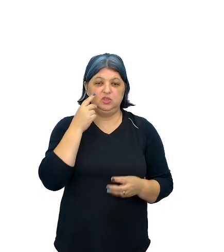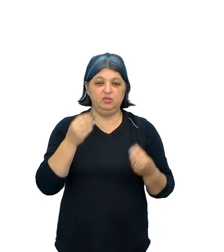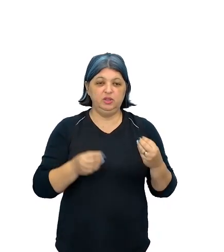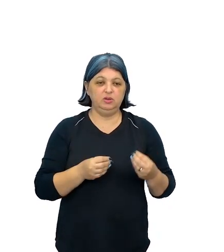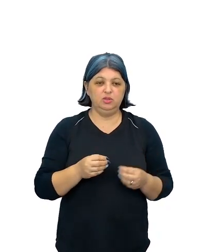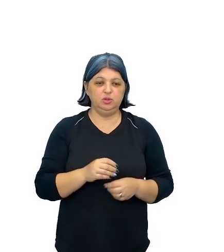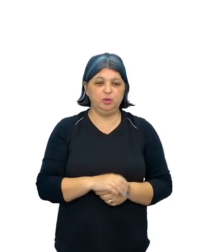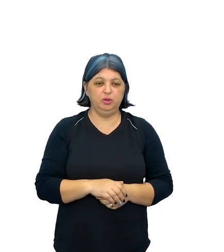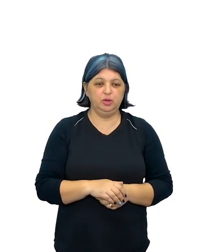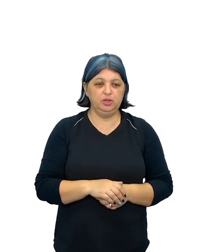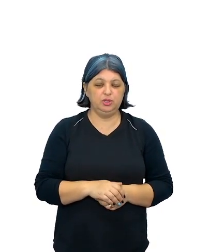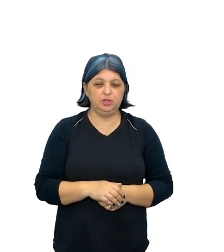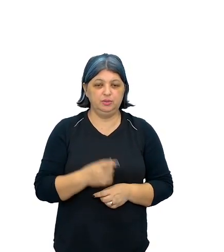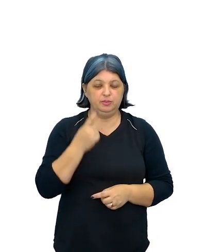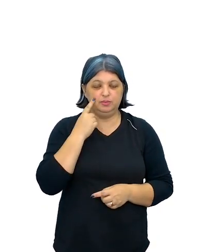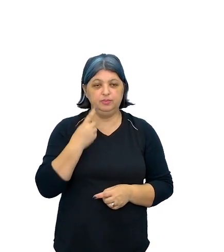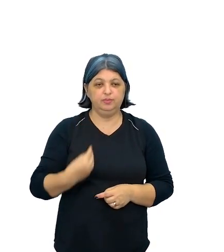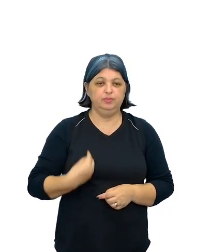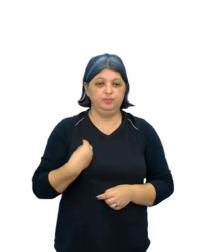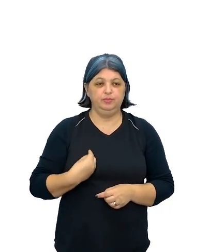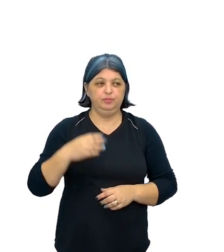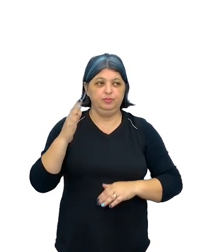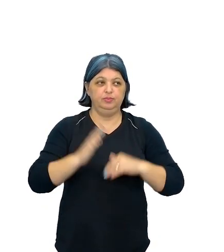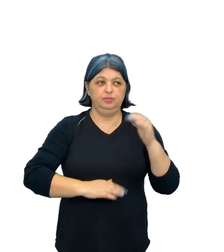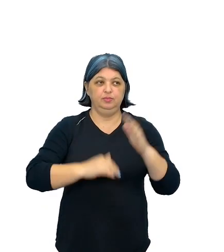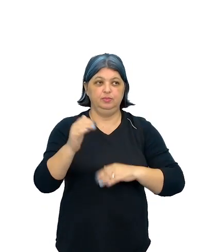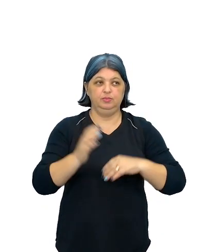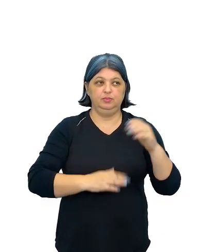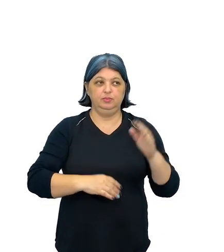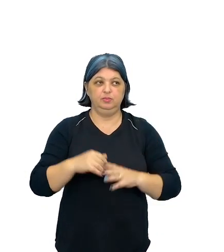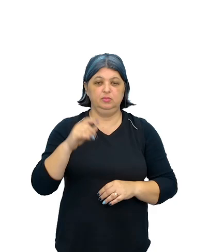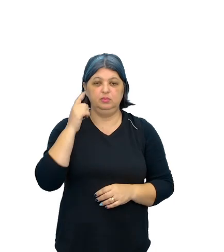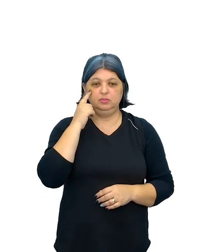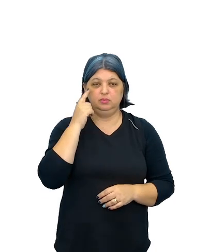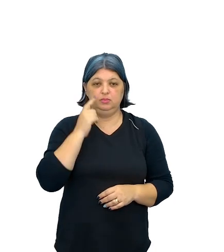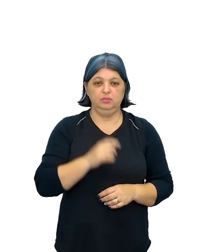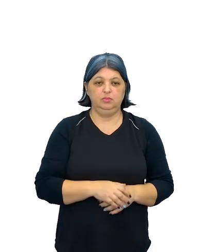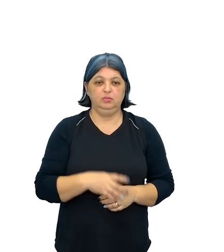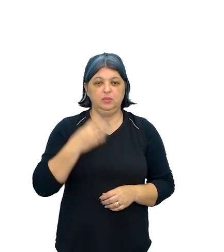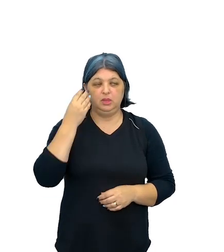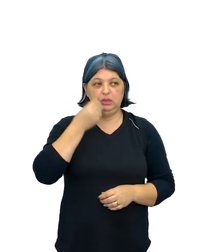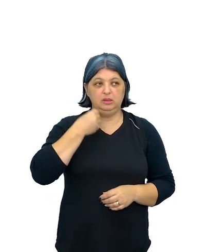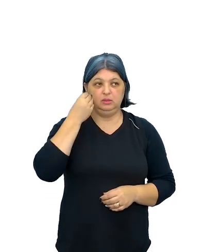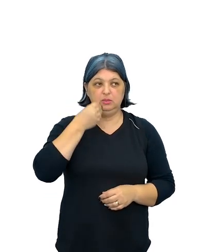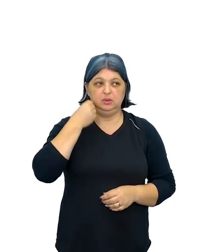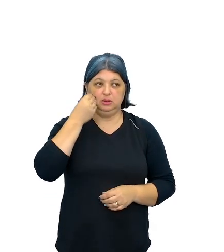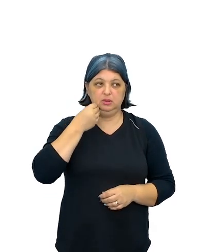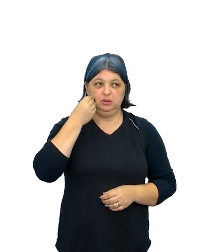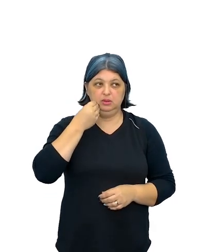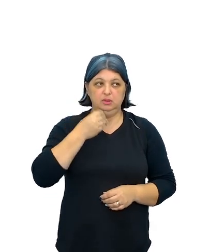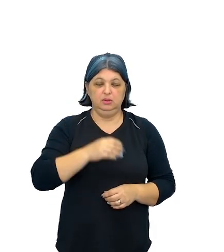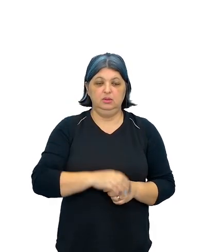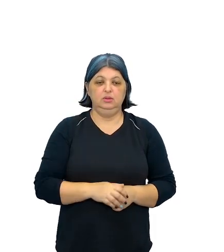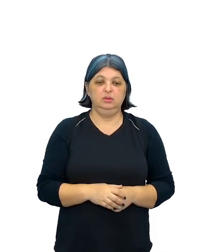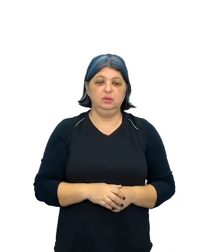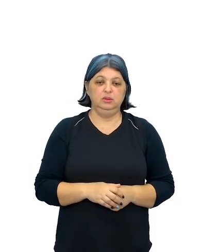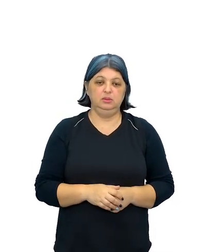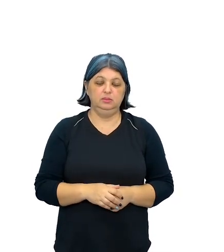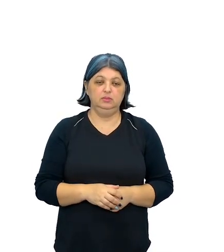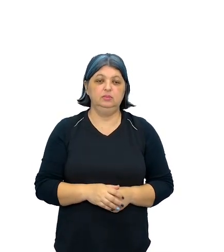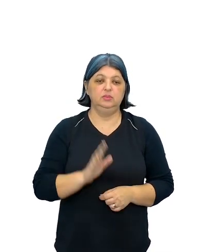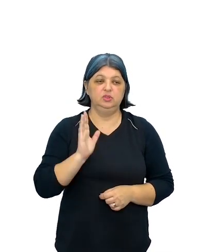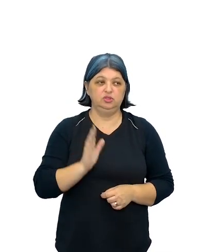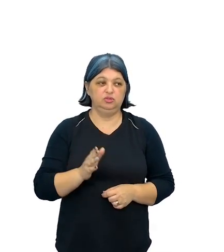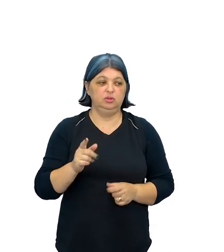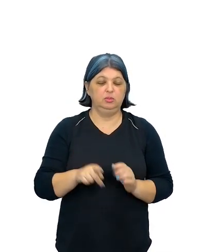abstrair situações nunca vivenciadas. Por isso, propiciar bastante experiências e vivências textuais já